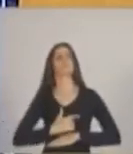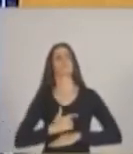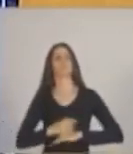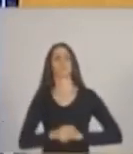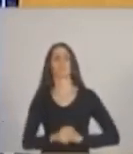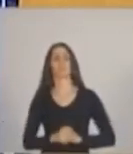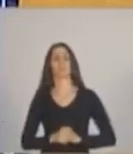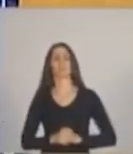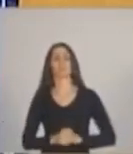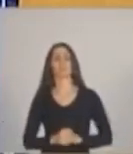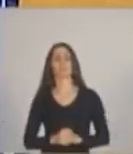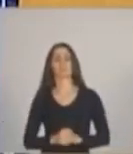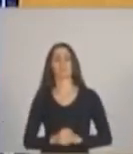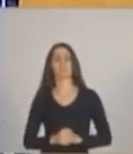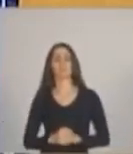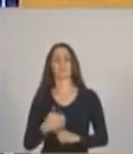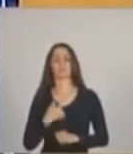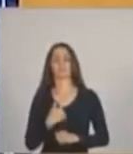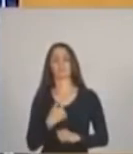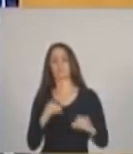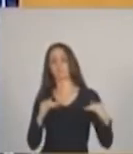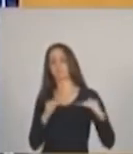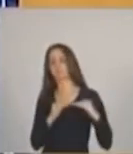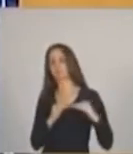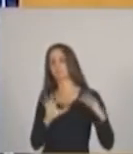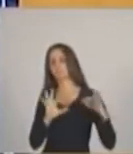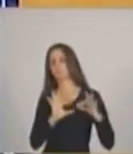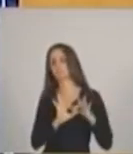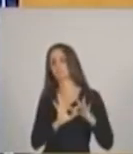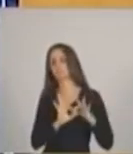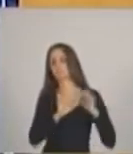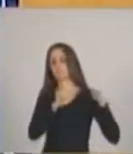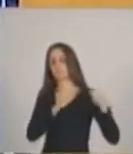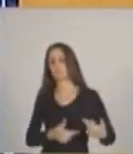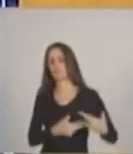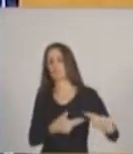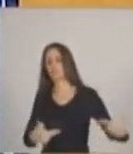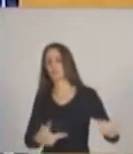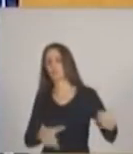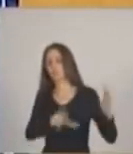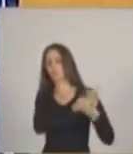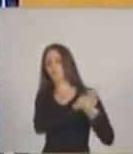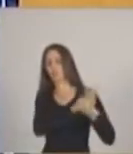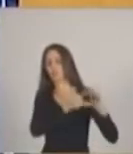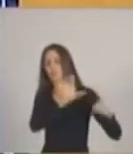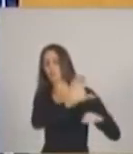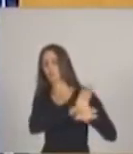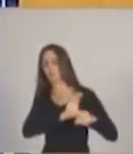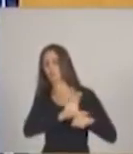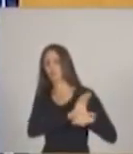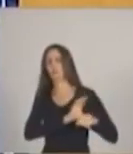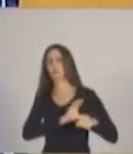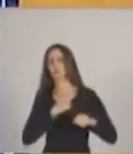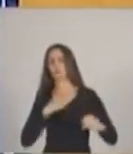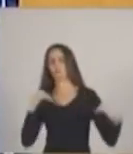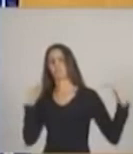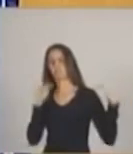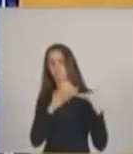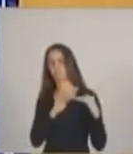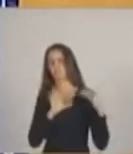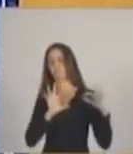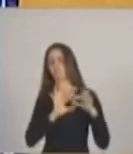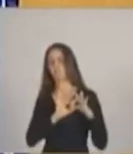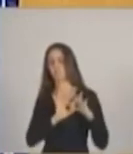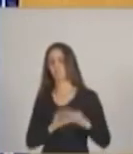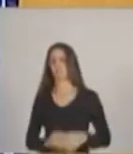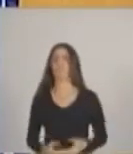eu sou afinado com a questão daquilo que é legal, daquilo que é constitucional. Hoje,